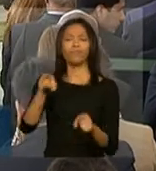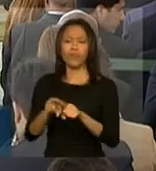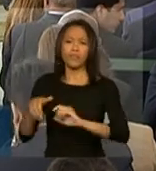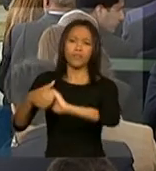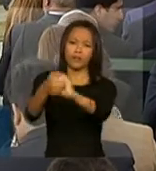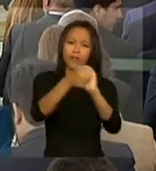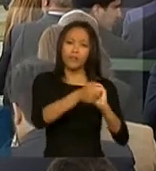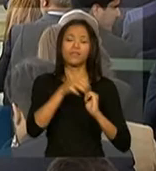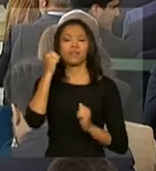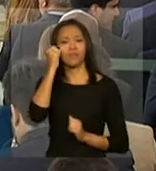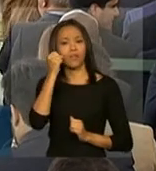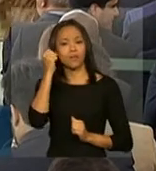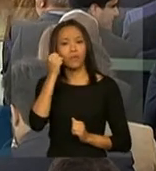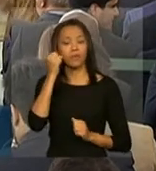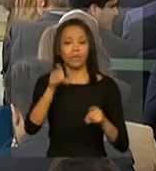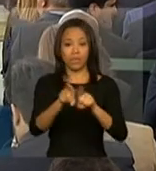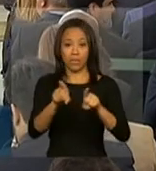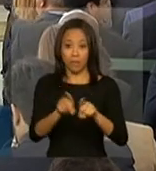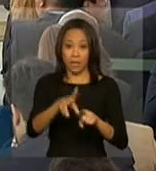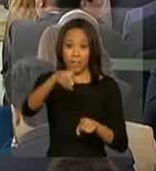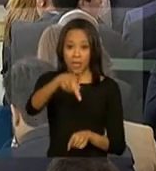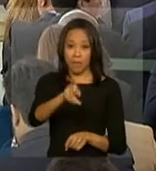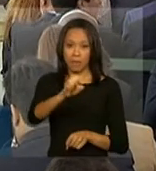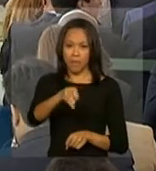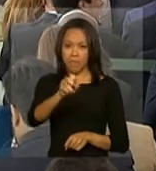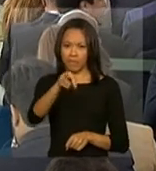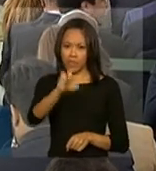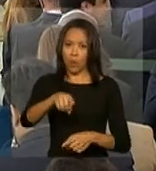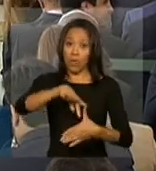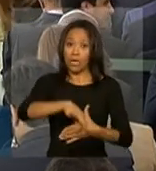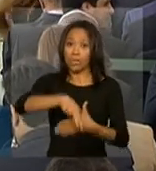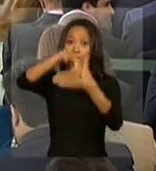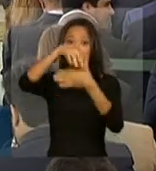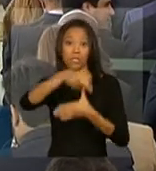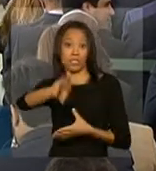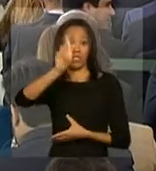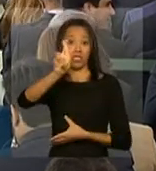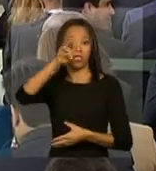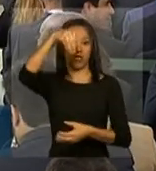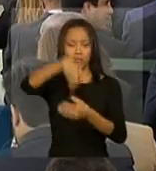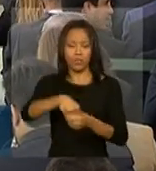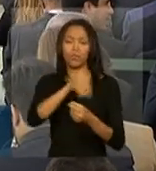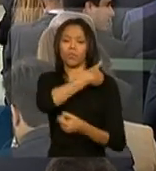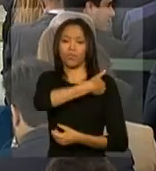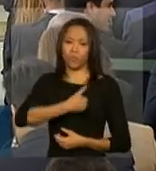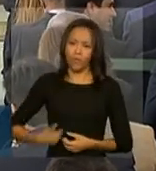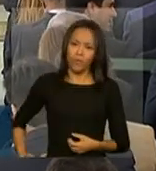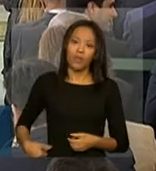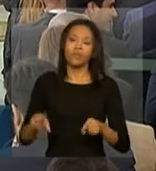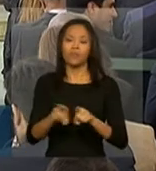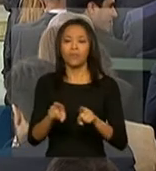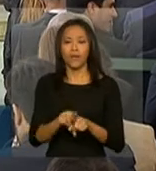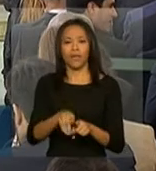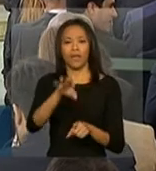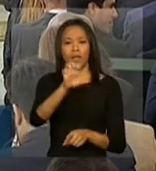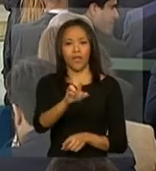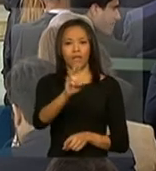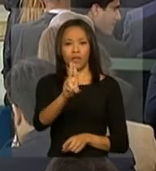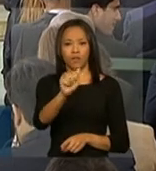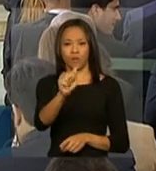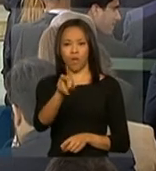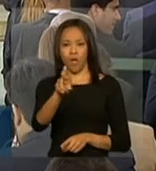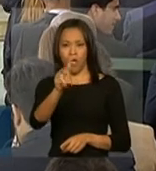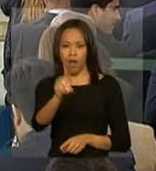senadoras, José Pimentel, nosso líder do governo no Congresso, Eduardo Suplicy, meu companheiro de tantos anos,